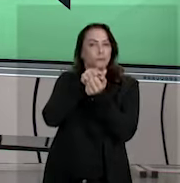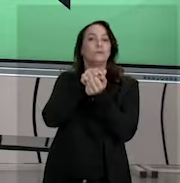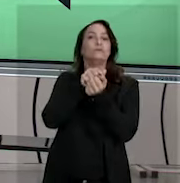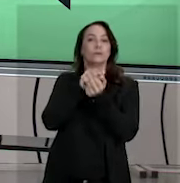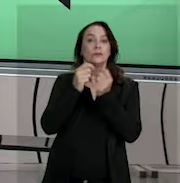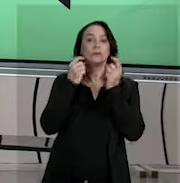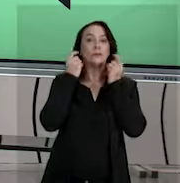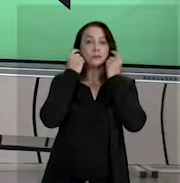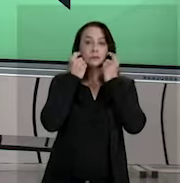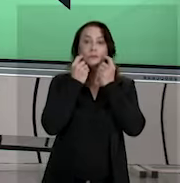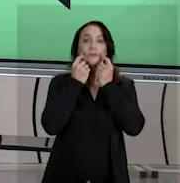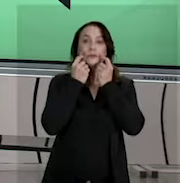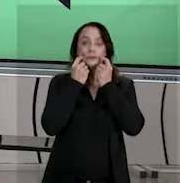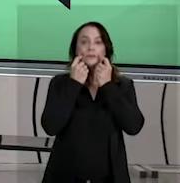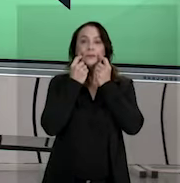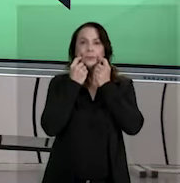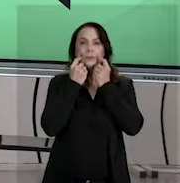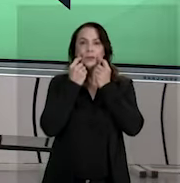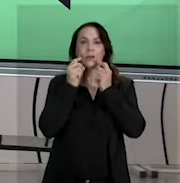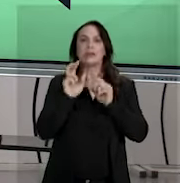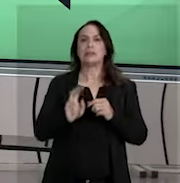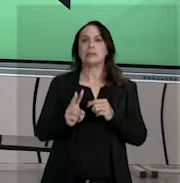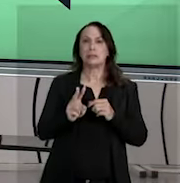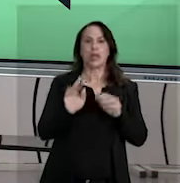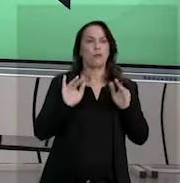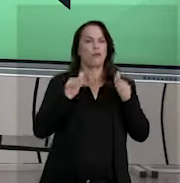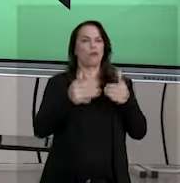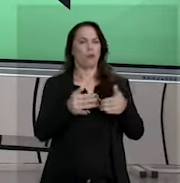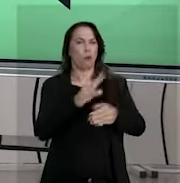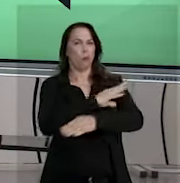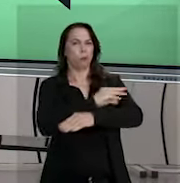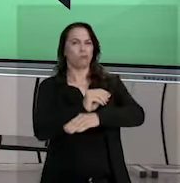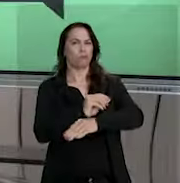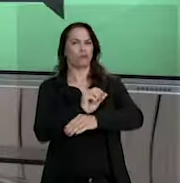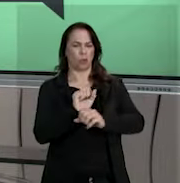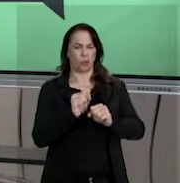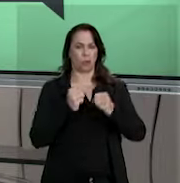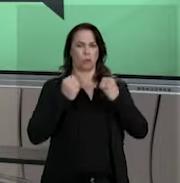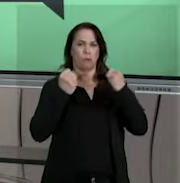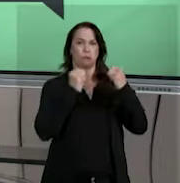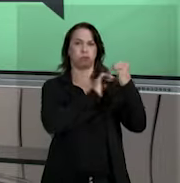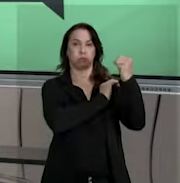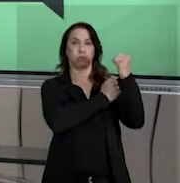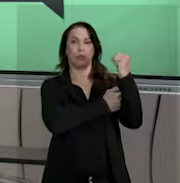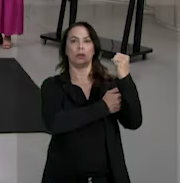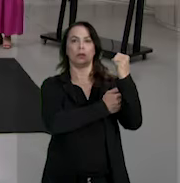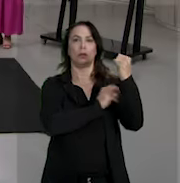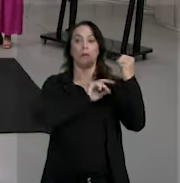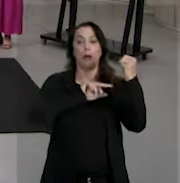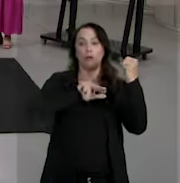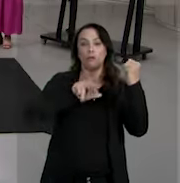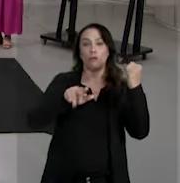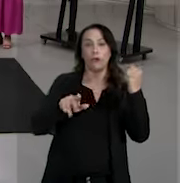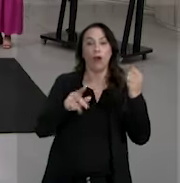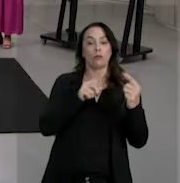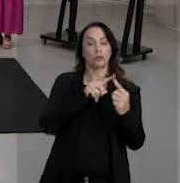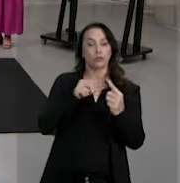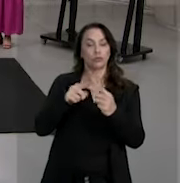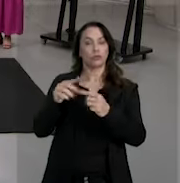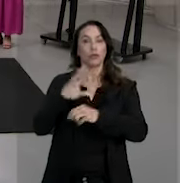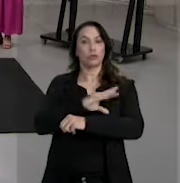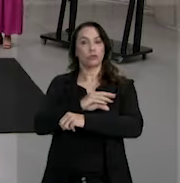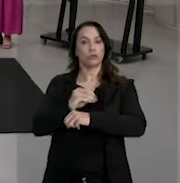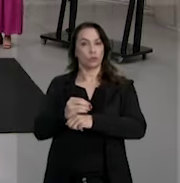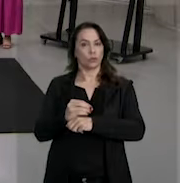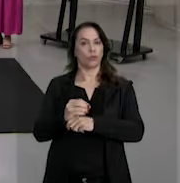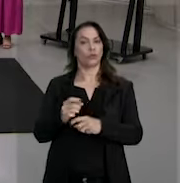essa ideia do músculo, o músculo da força. Isso, ali. rígido, só com o locomotor. Mas né? nós temos muitos músculos e muitos ossos no corpo todo que vão